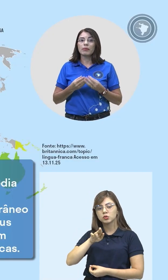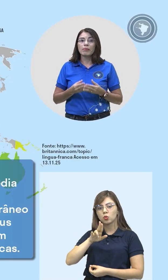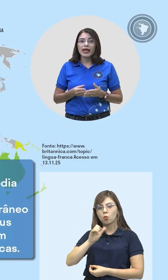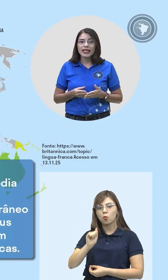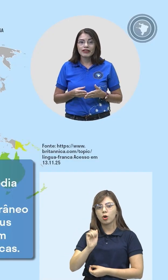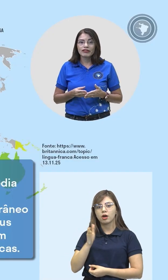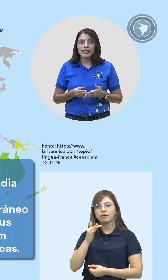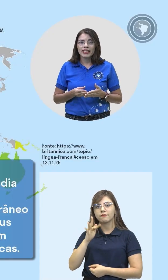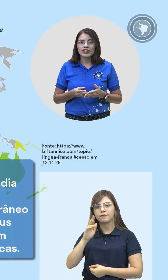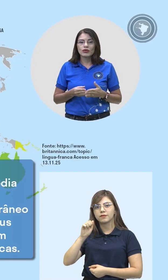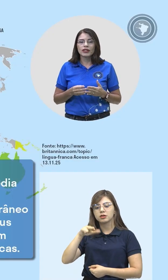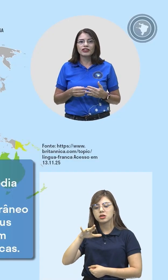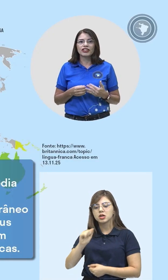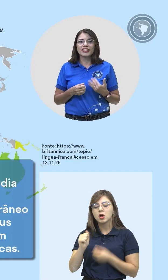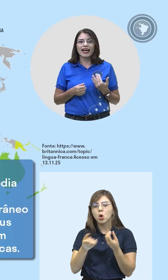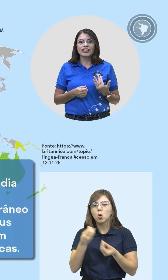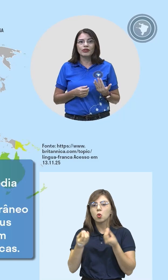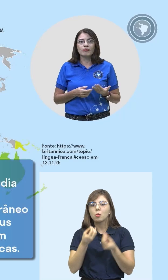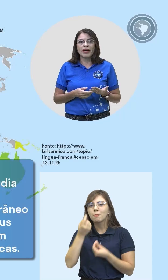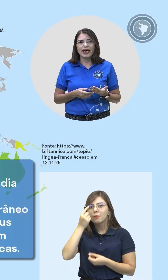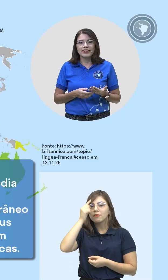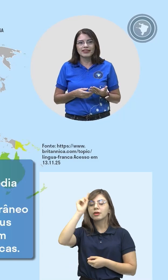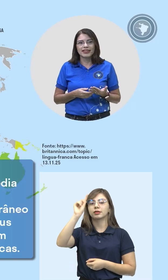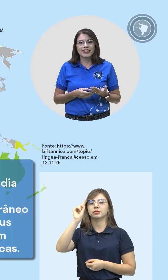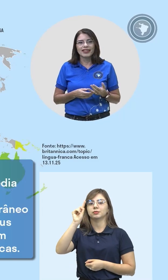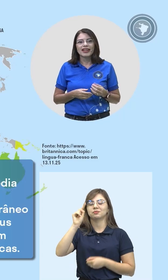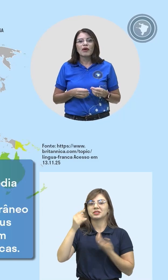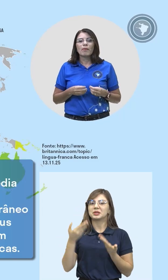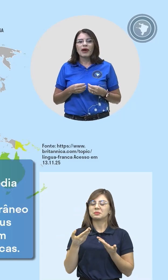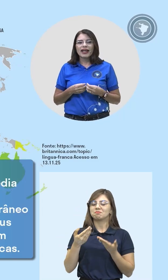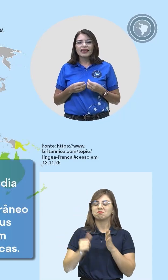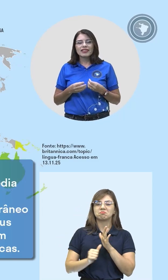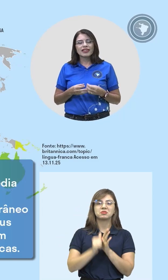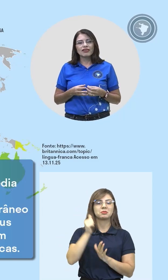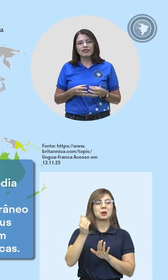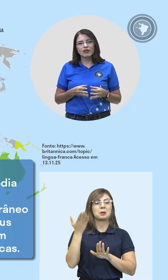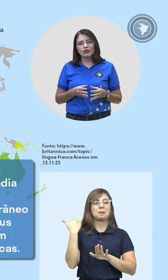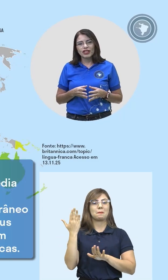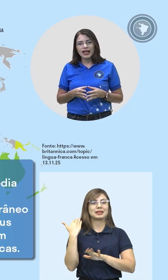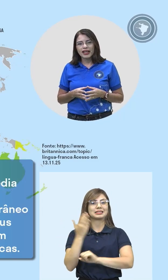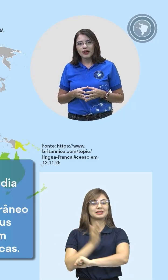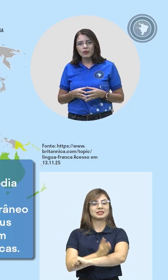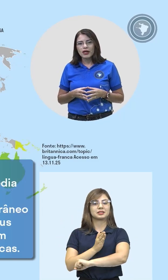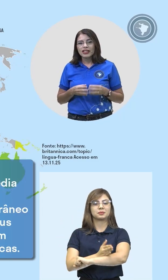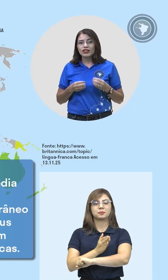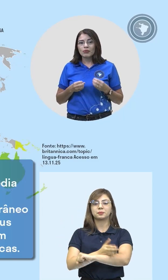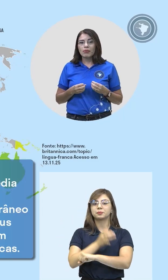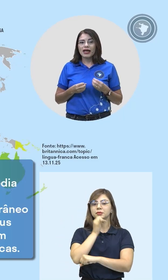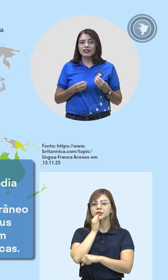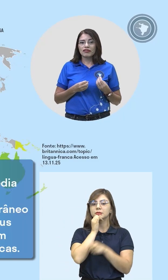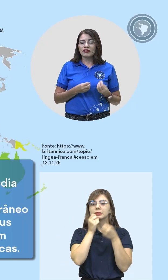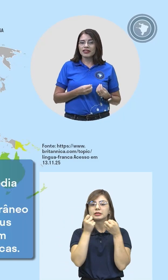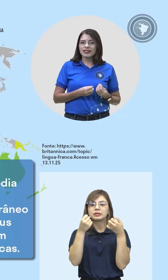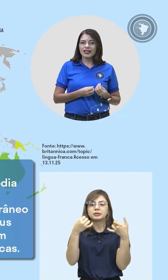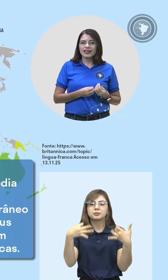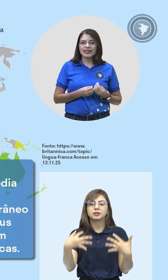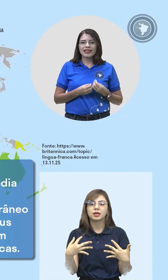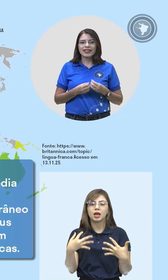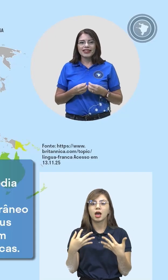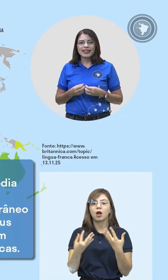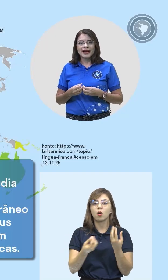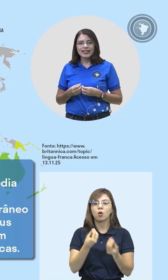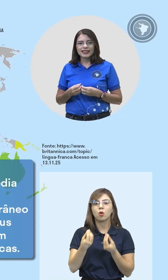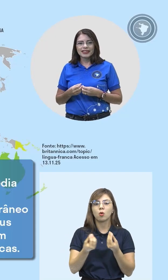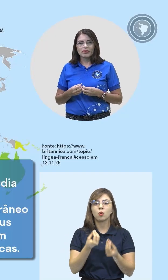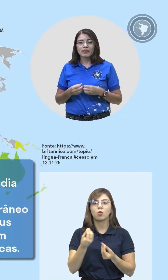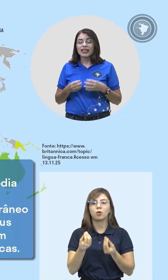pela primeira vez durante a Idade Média para descrever um jargão de base francesa